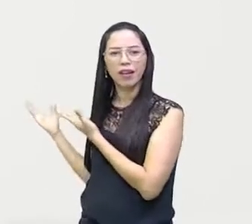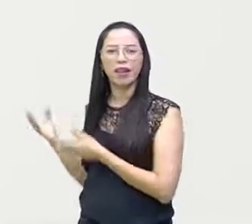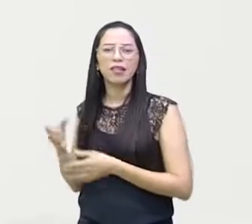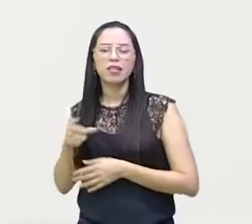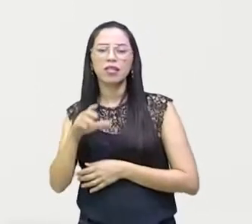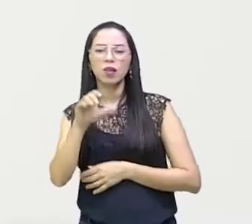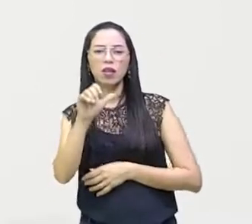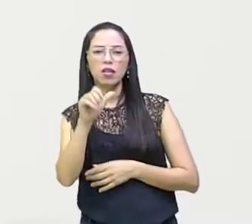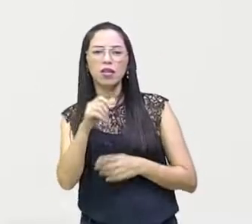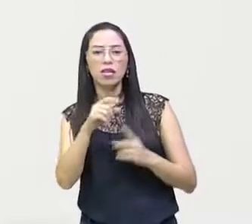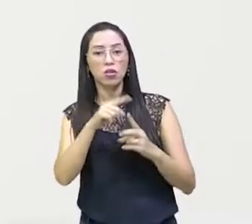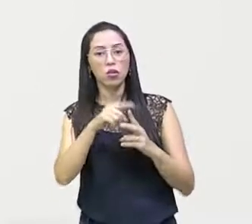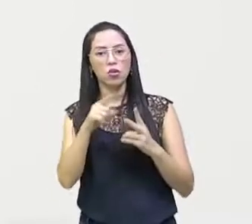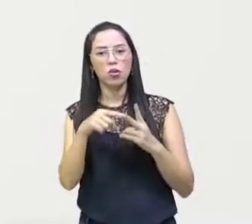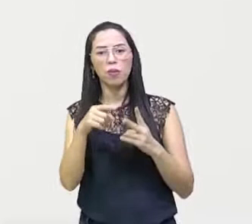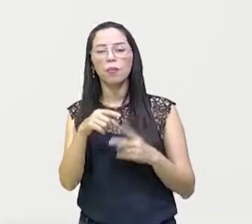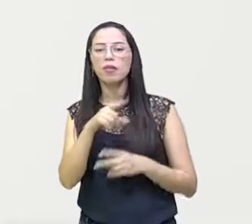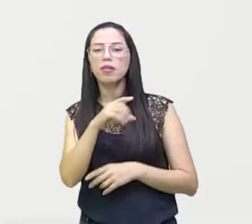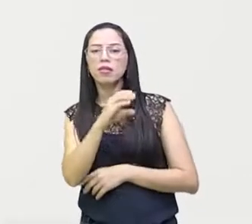as lacunas.